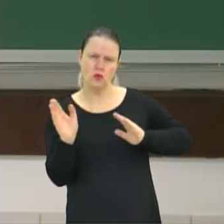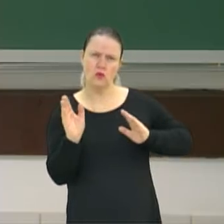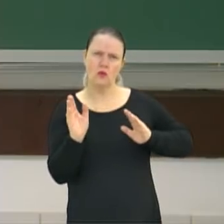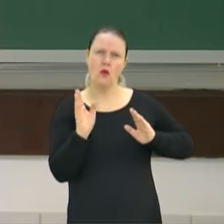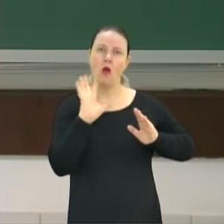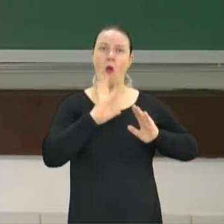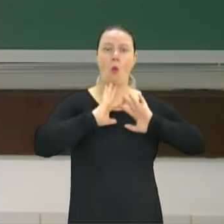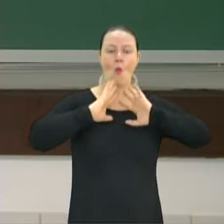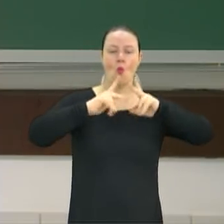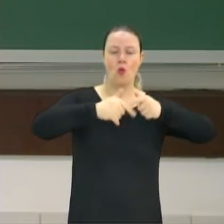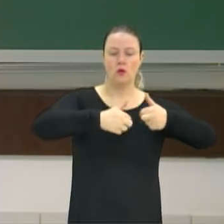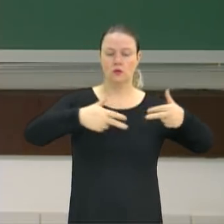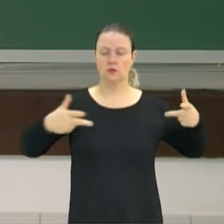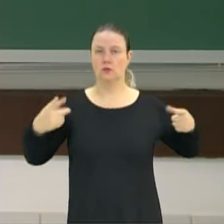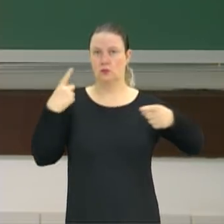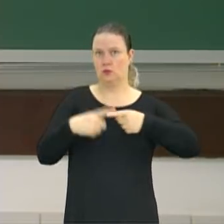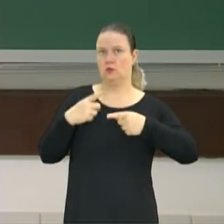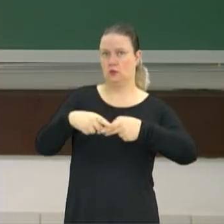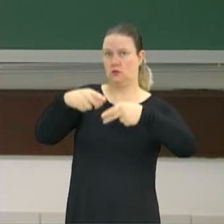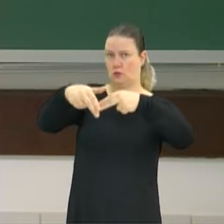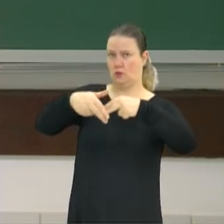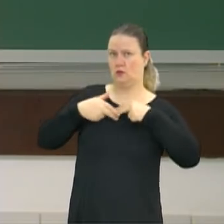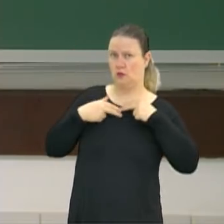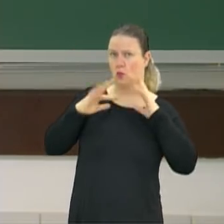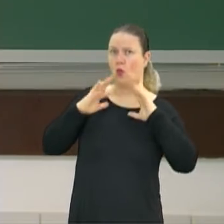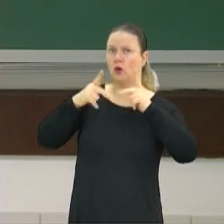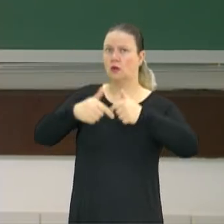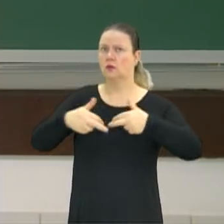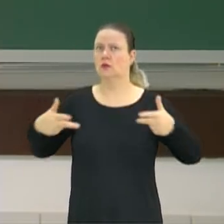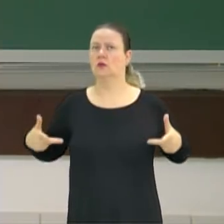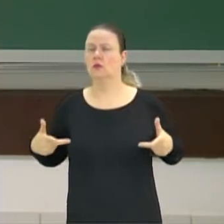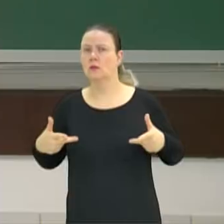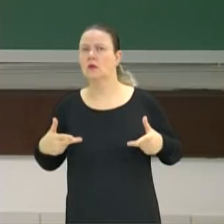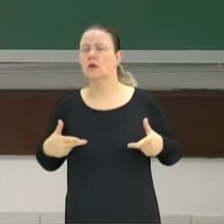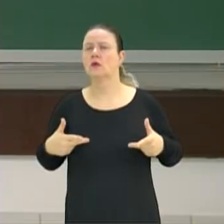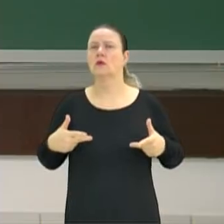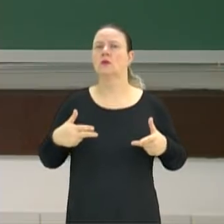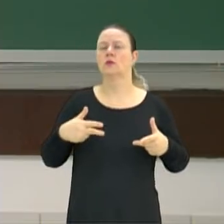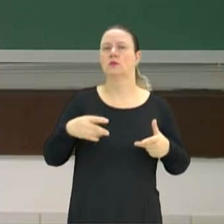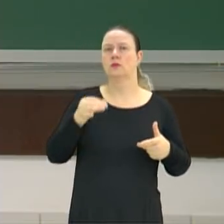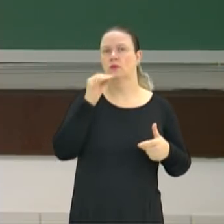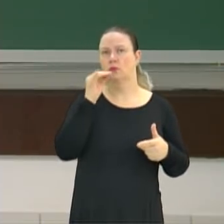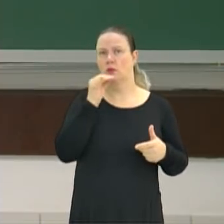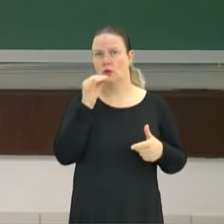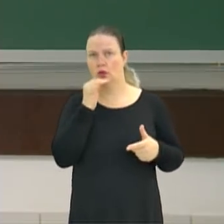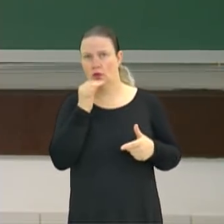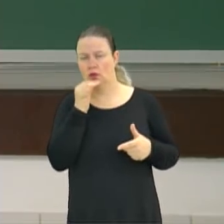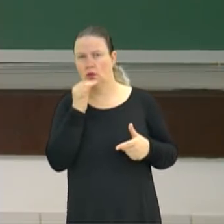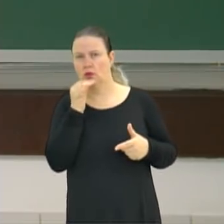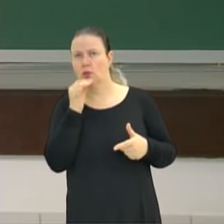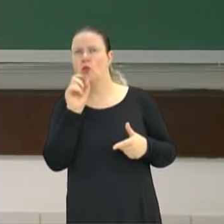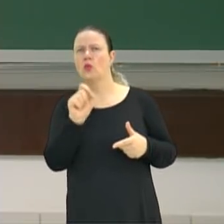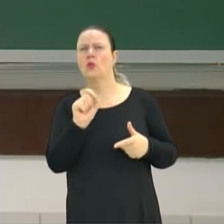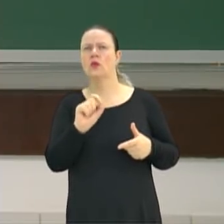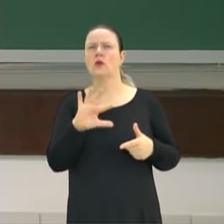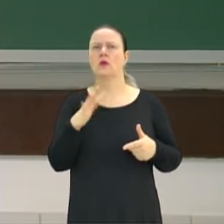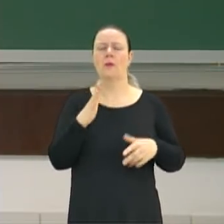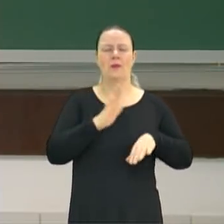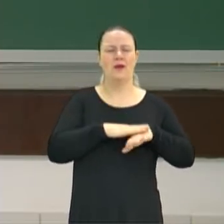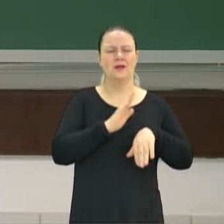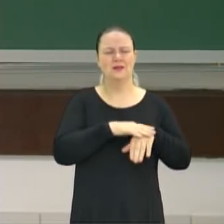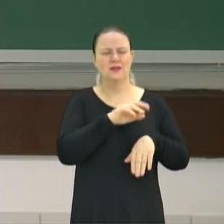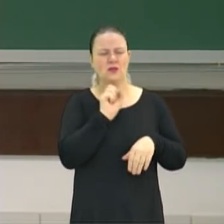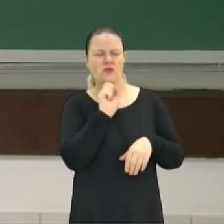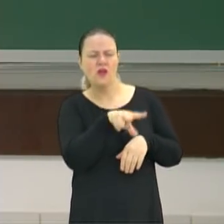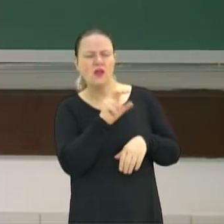Por isso que os predadores, né, quanto mais longe do produtor você tem, o consumidor está, mais acúmulo de coisas